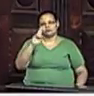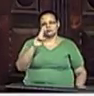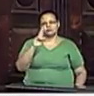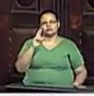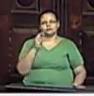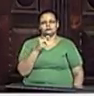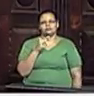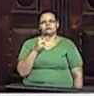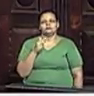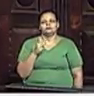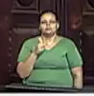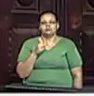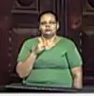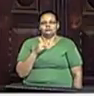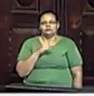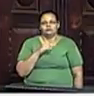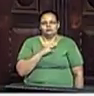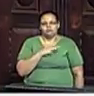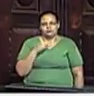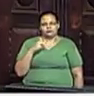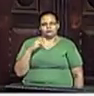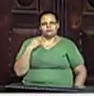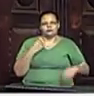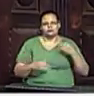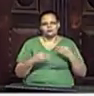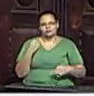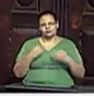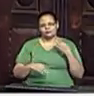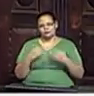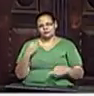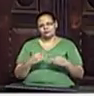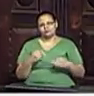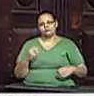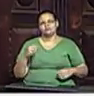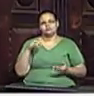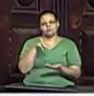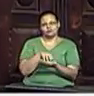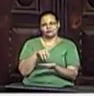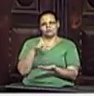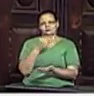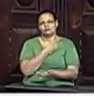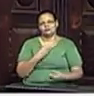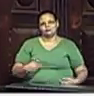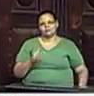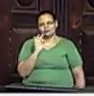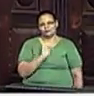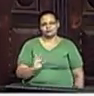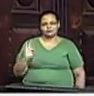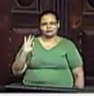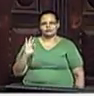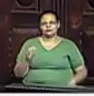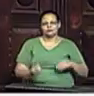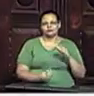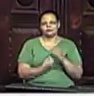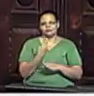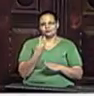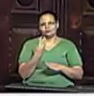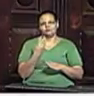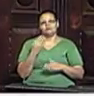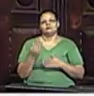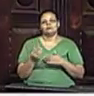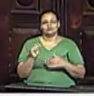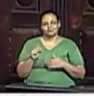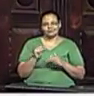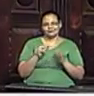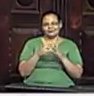Ministério da Justiça que fosse instalado no Rio de Janeiro o núcleo que o governo federal está criando para